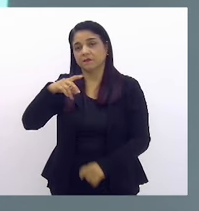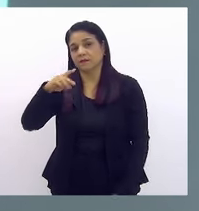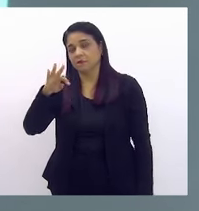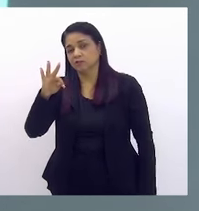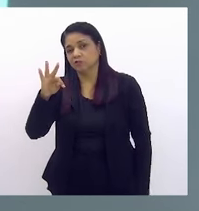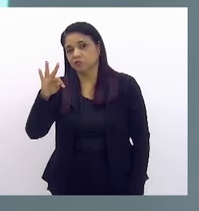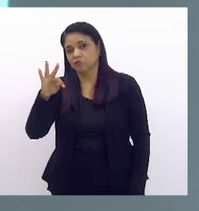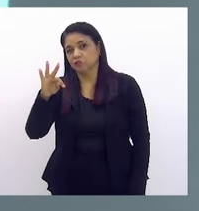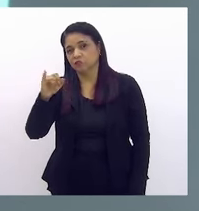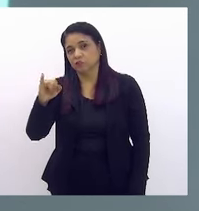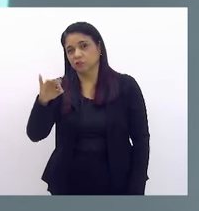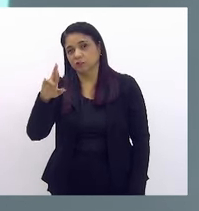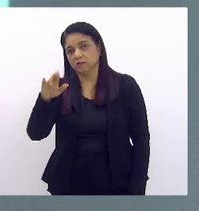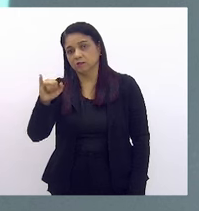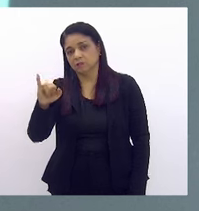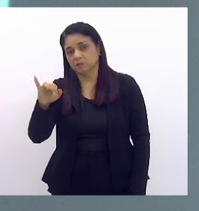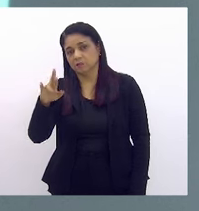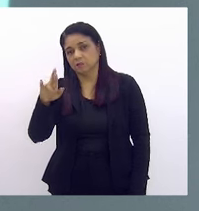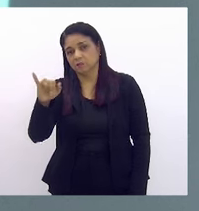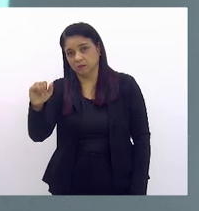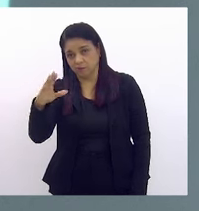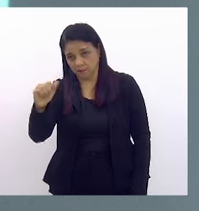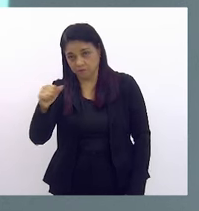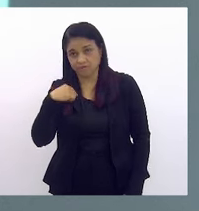Essas fotos aqui são para ver bem...